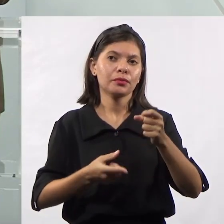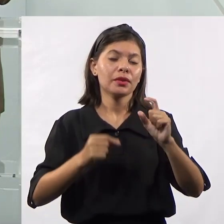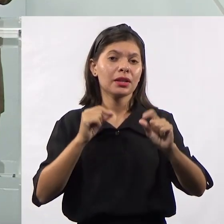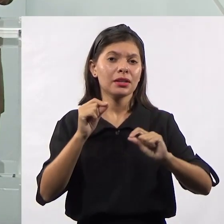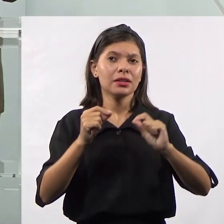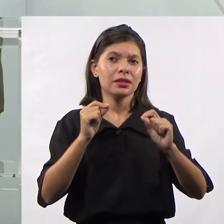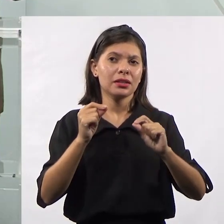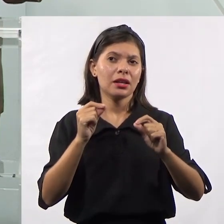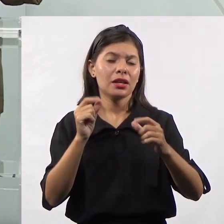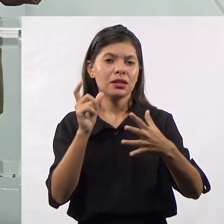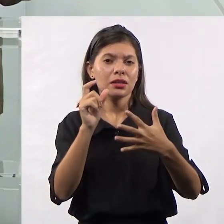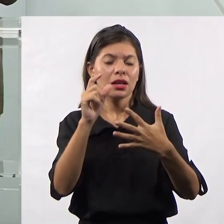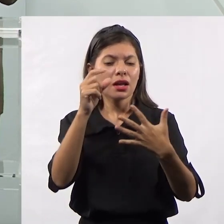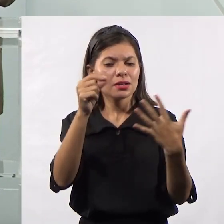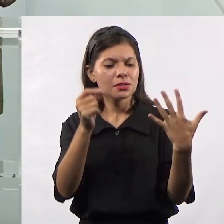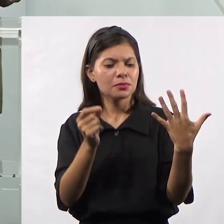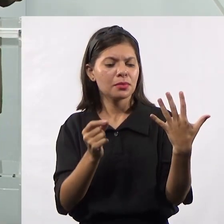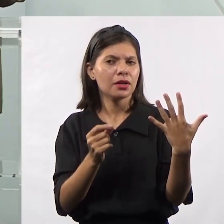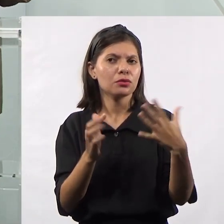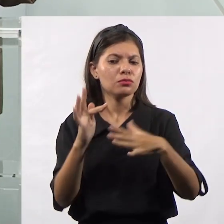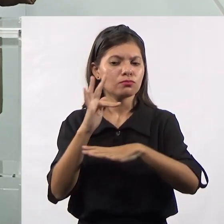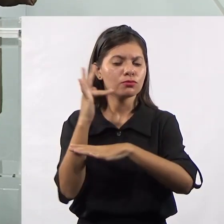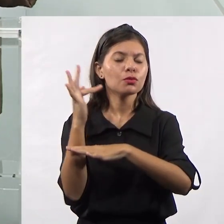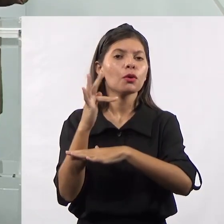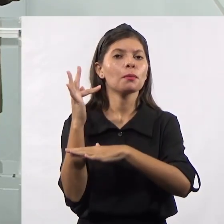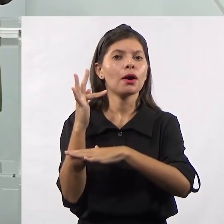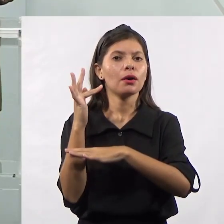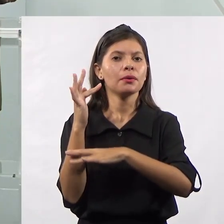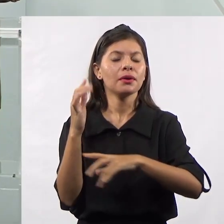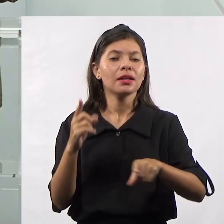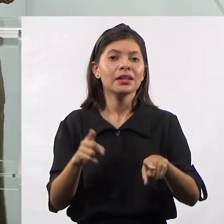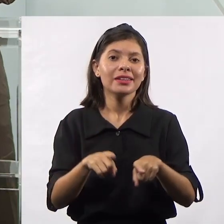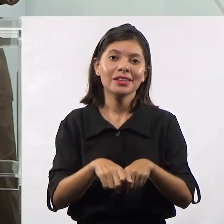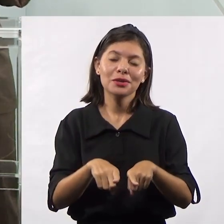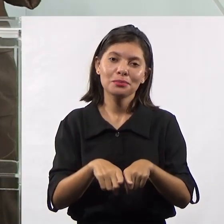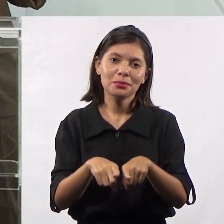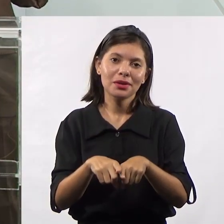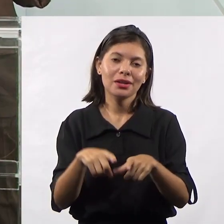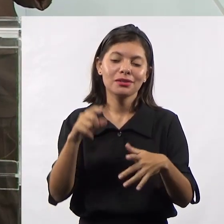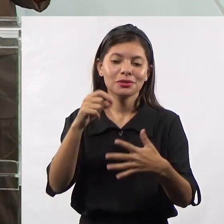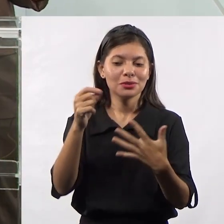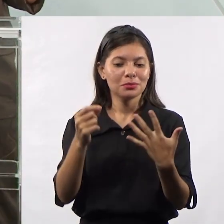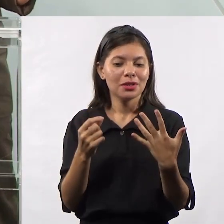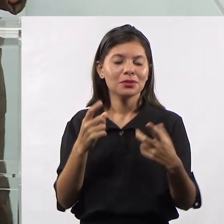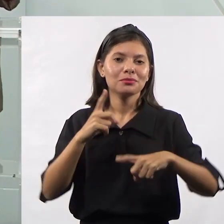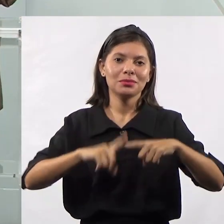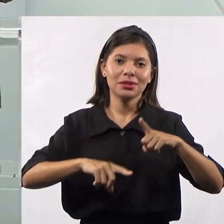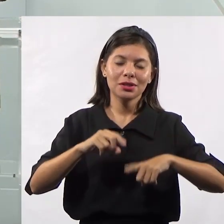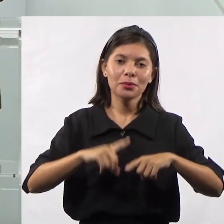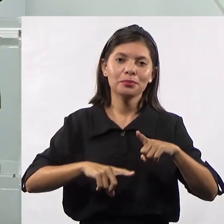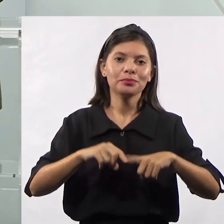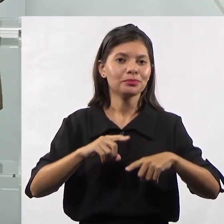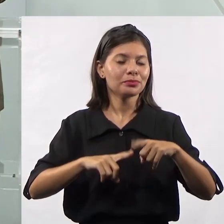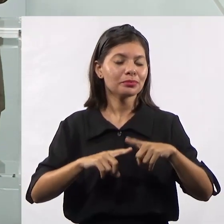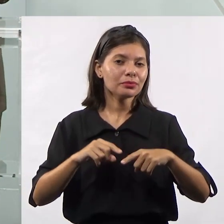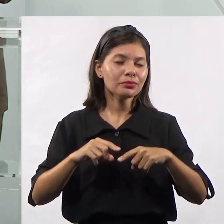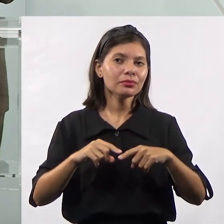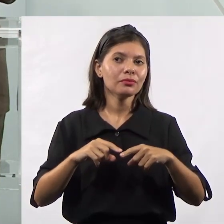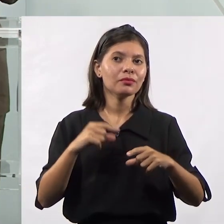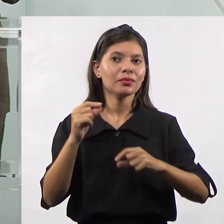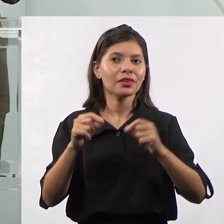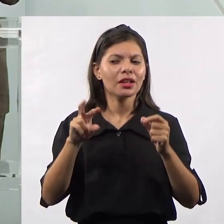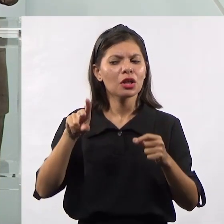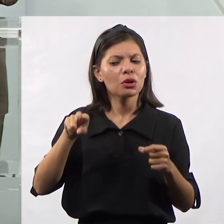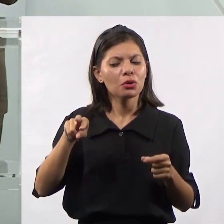tem tanto um aspecto formal, né, que é tratar todo mundo igual, mas ele também tem um aspecto material, que é